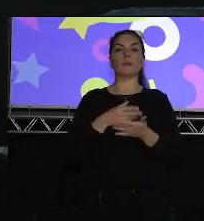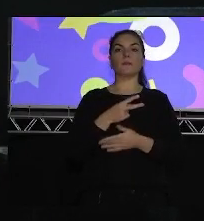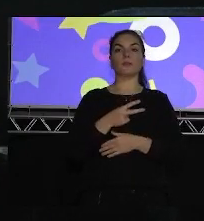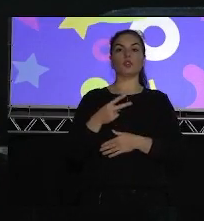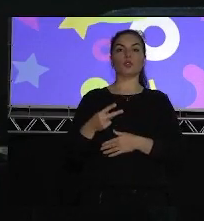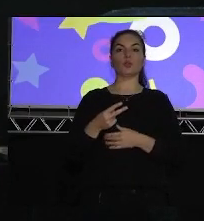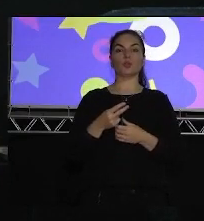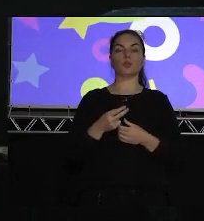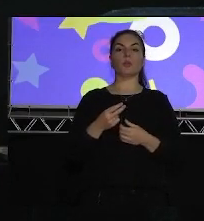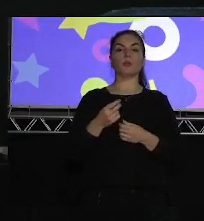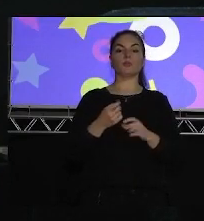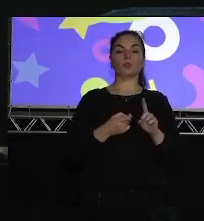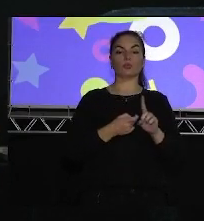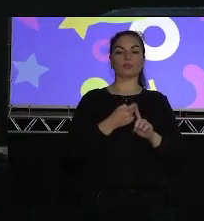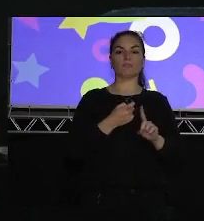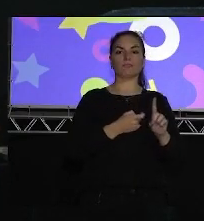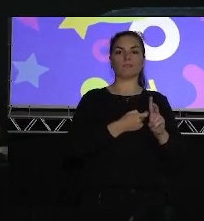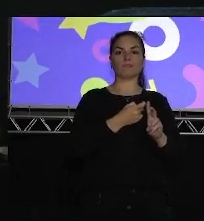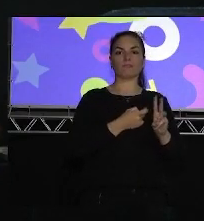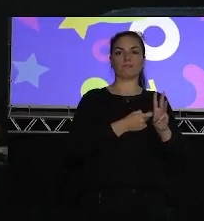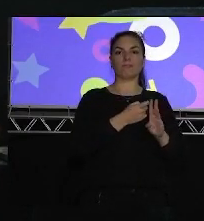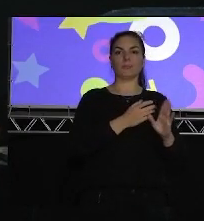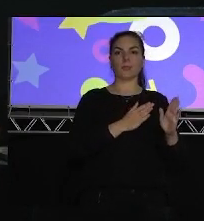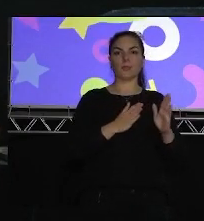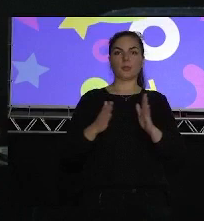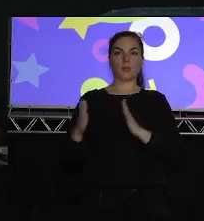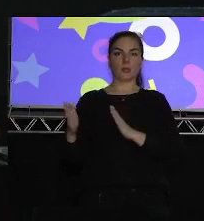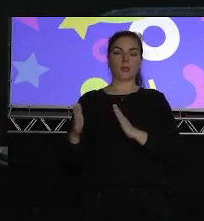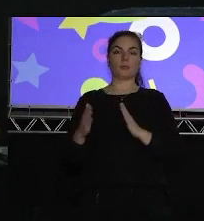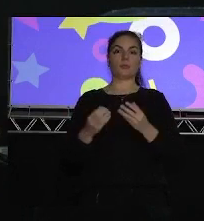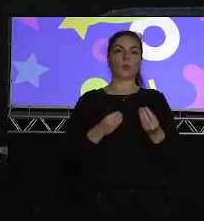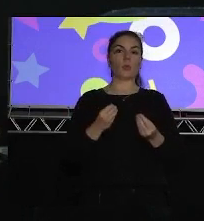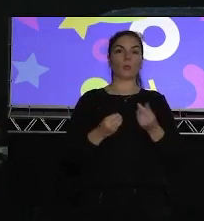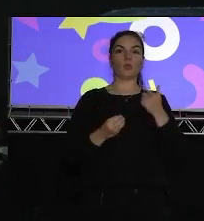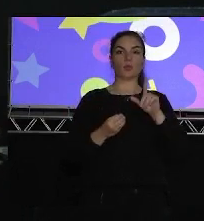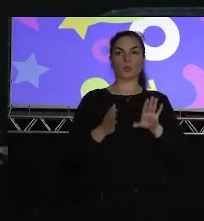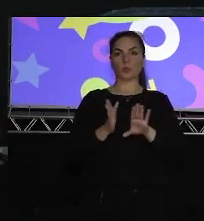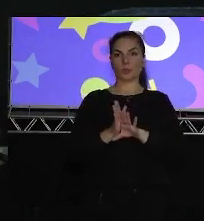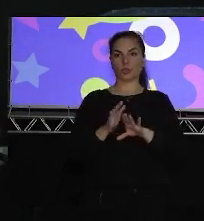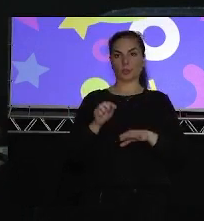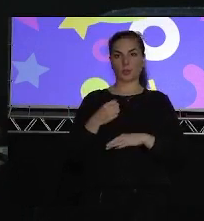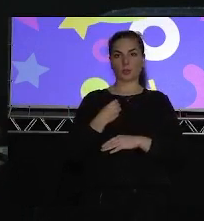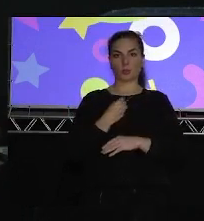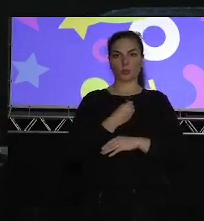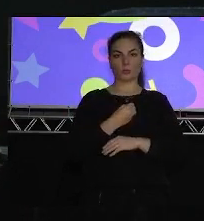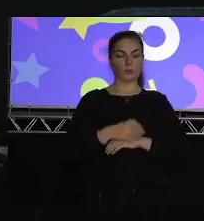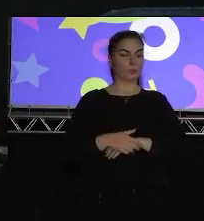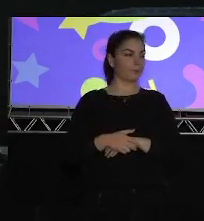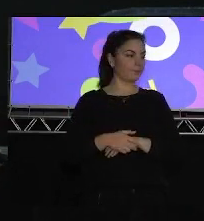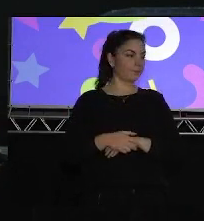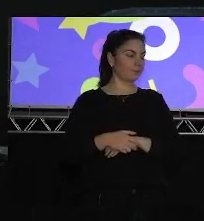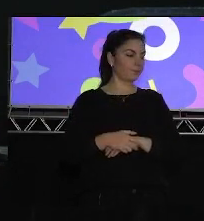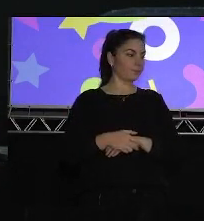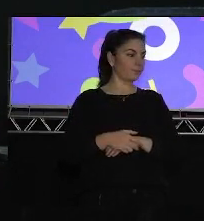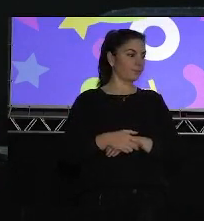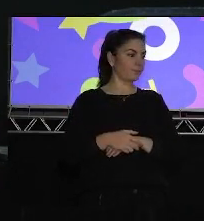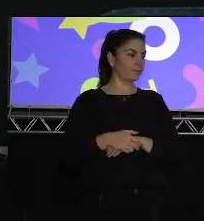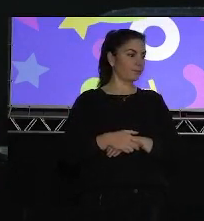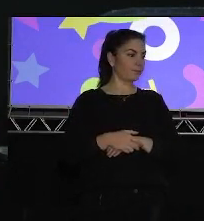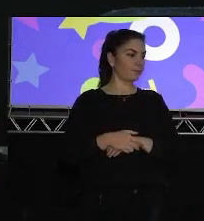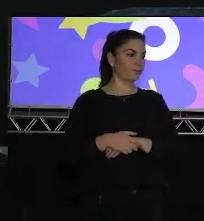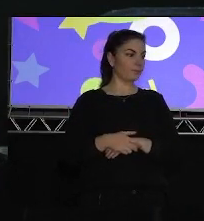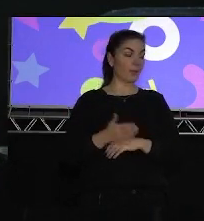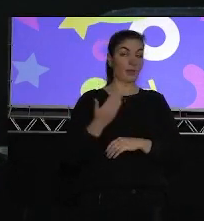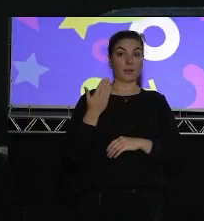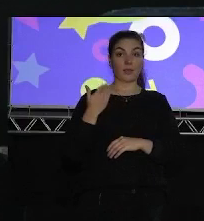fazer por trimestre. Ah, depois eu vou mostrar como é que a gente chega nesse número. Tá? Muito bem. O que a gente fez? Olha como é que era o